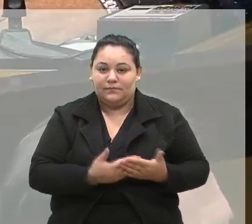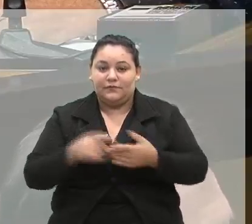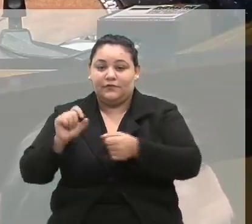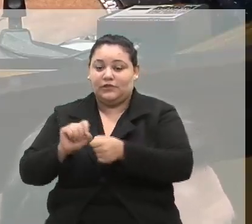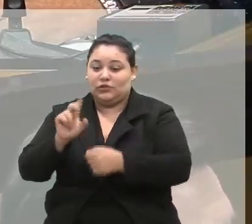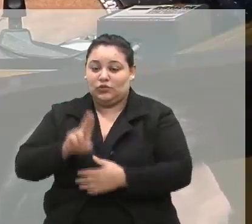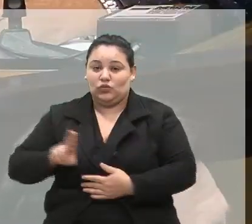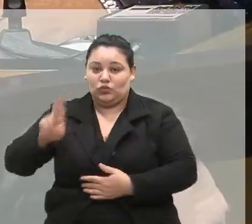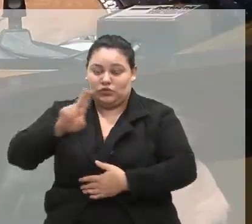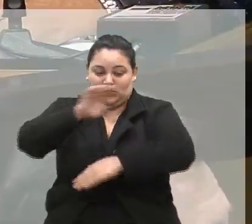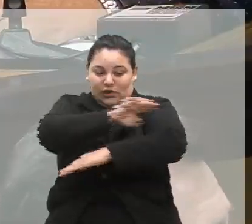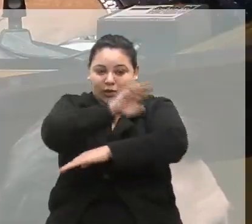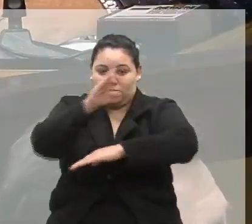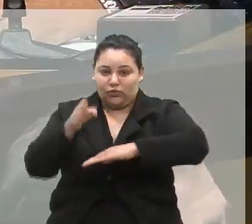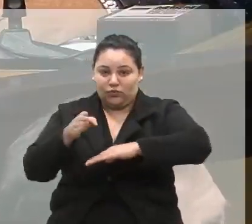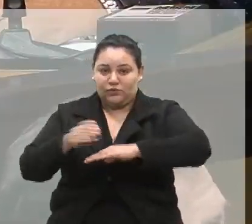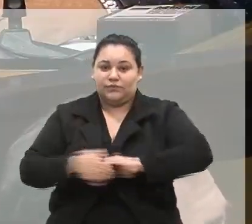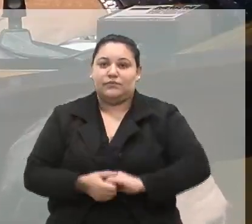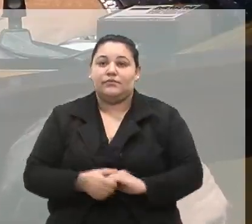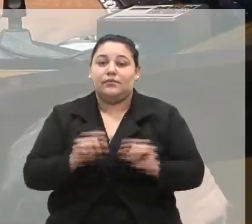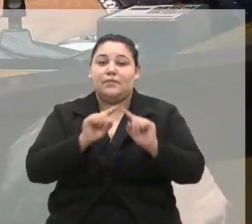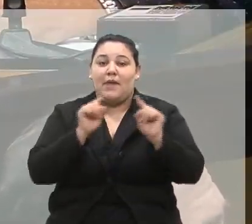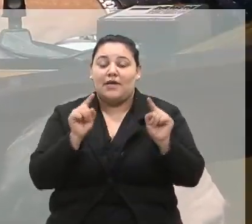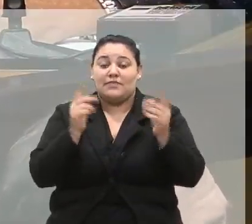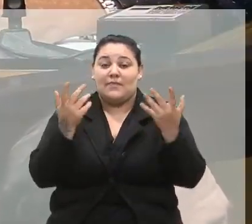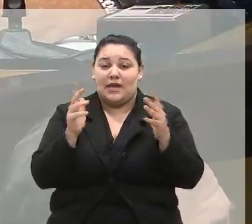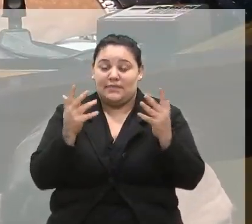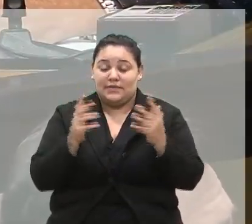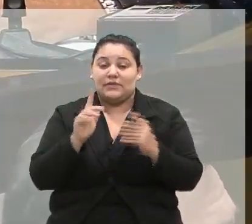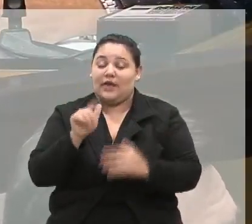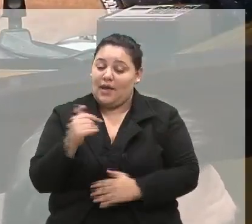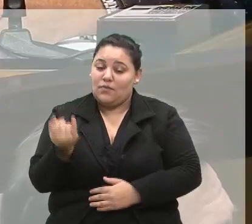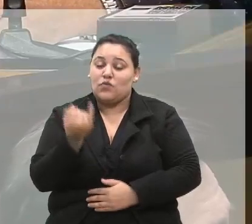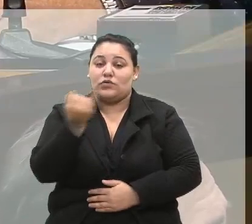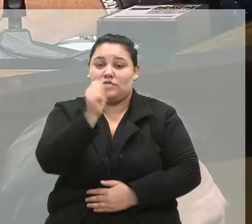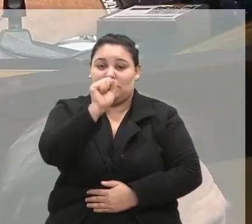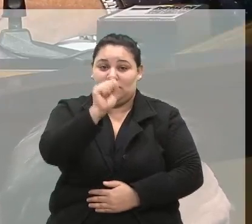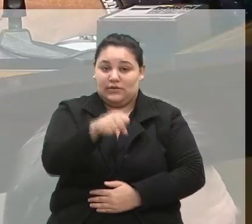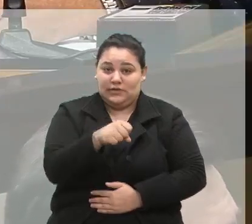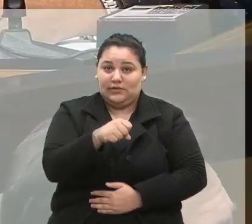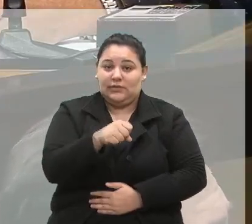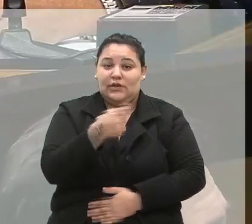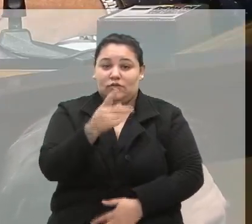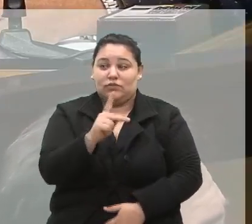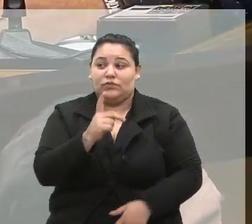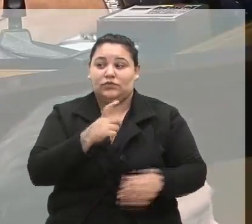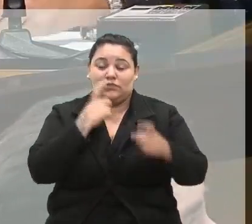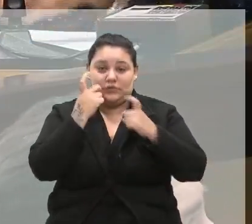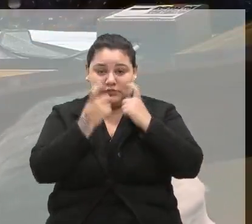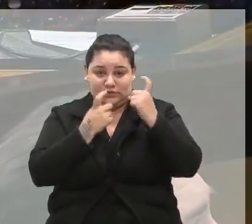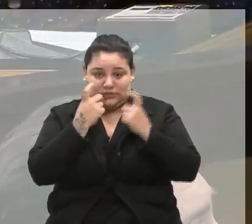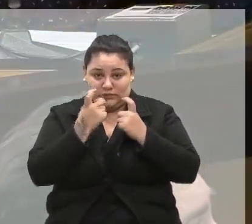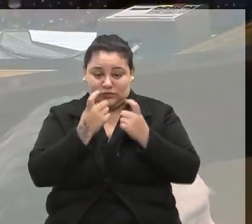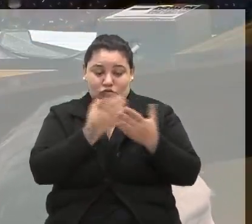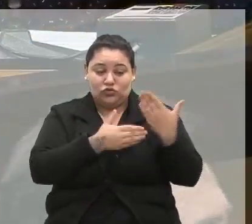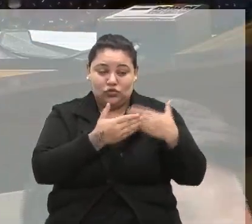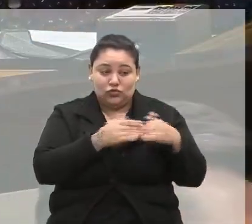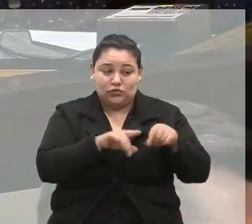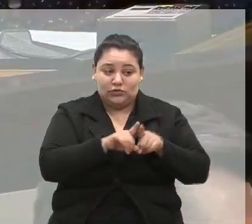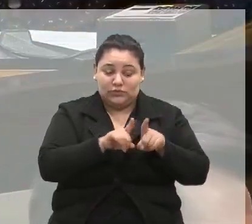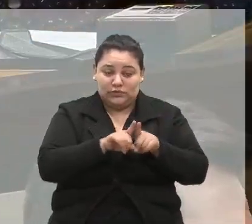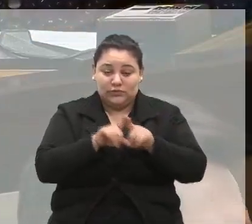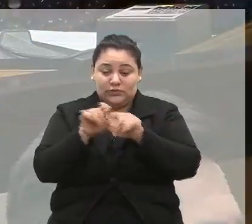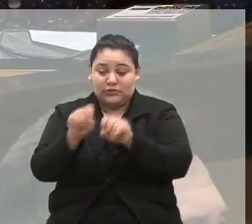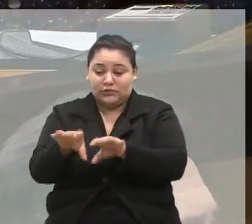dessa cobertura. Mas parabéns, é importante essa sua preocupação, que é uma preocupação de todos nós pela